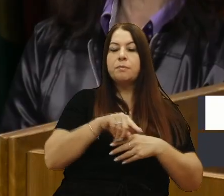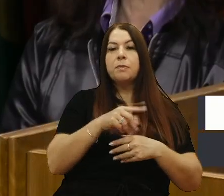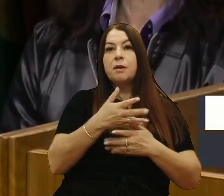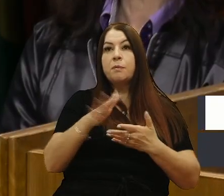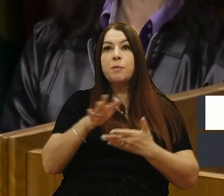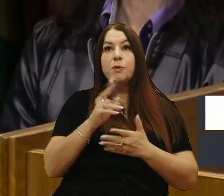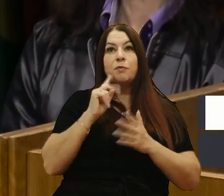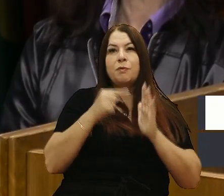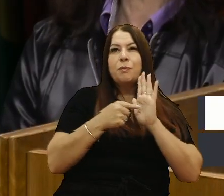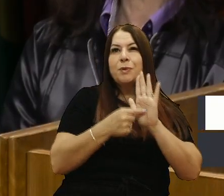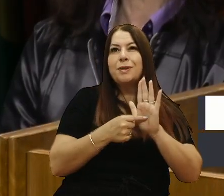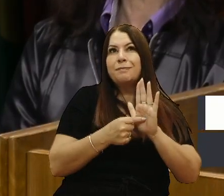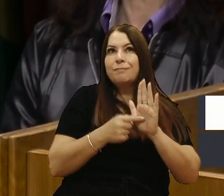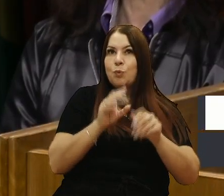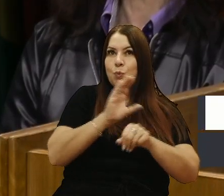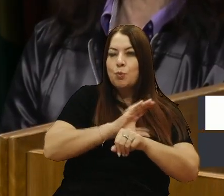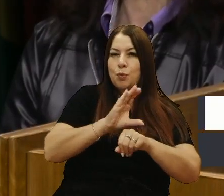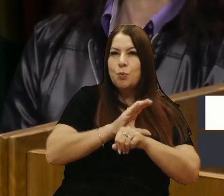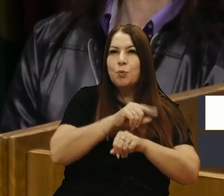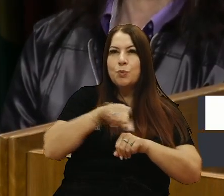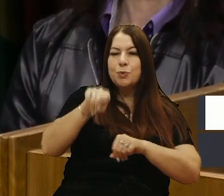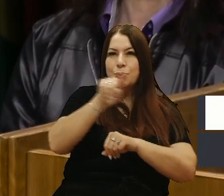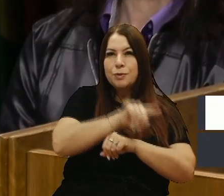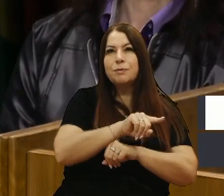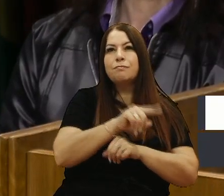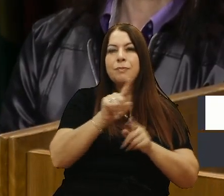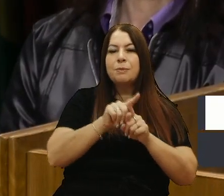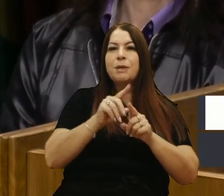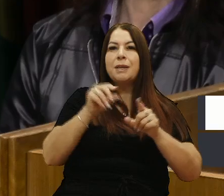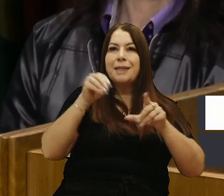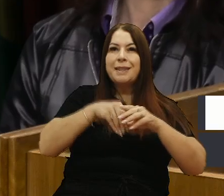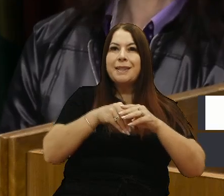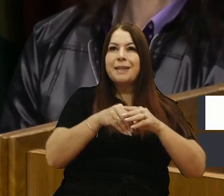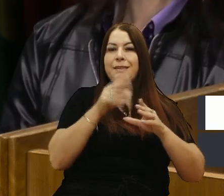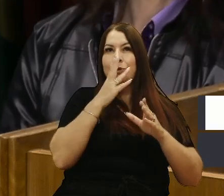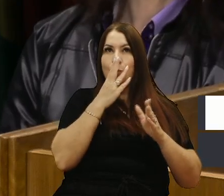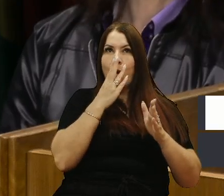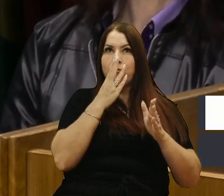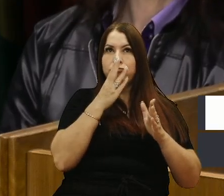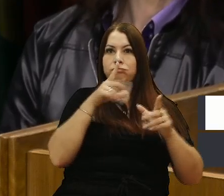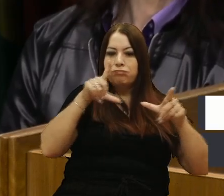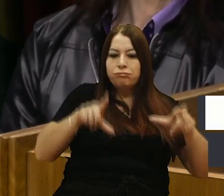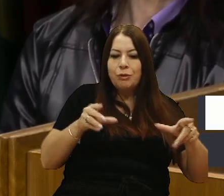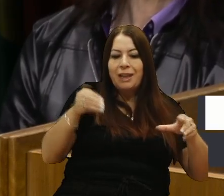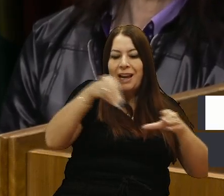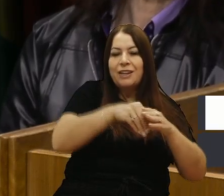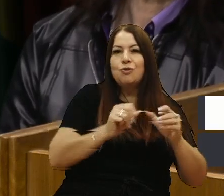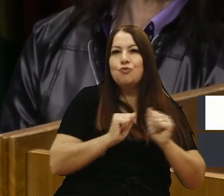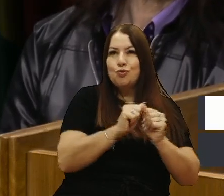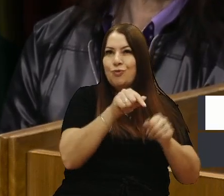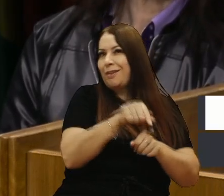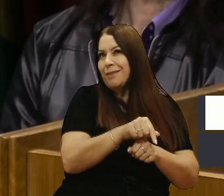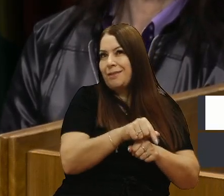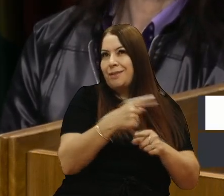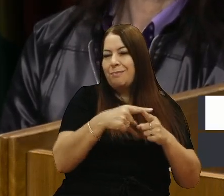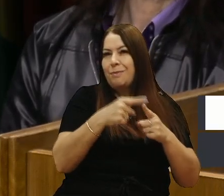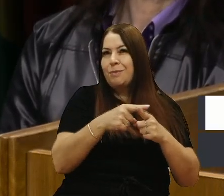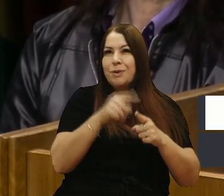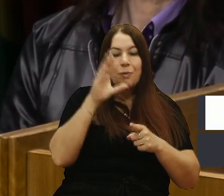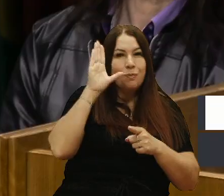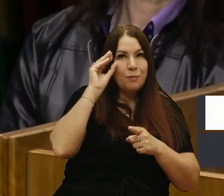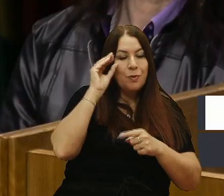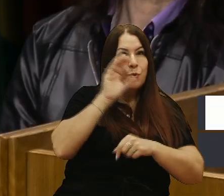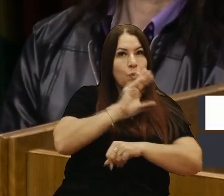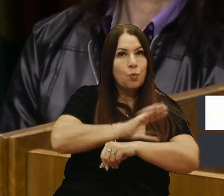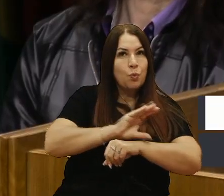vezes, colocar um curso como curso de arquitetura dentro de uma caixa de artes e arquitetura, né? Porque, se a gente observar o